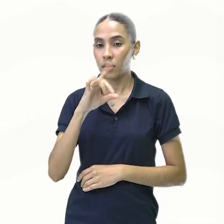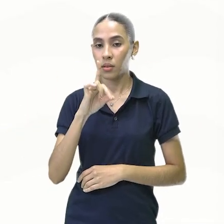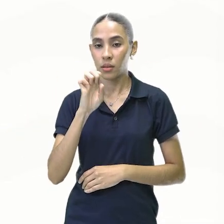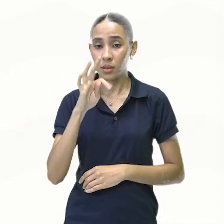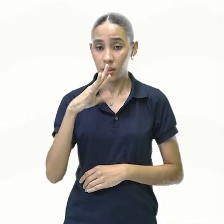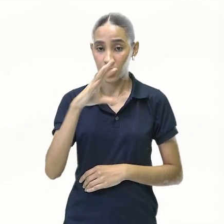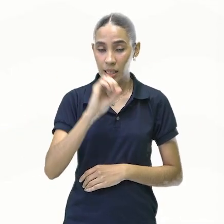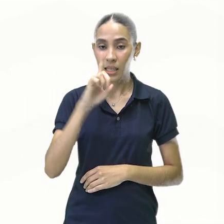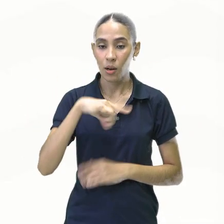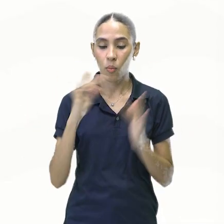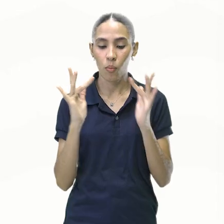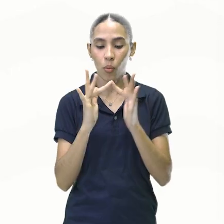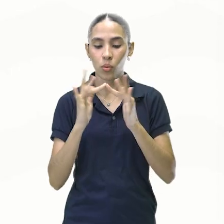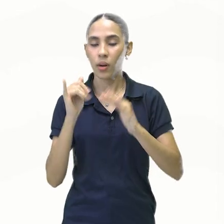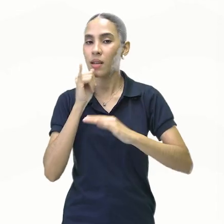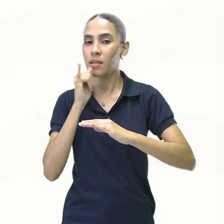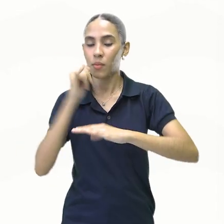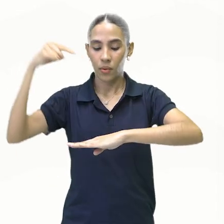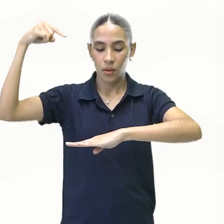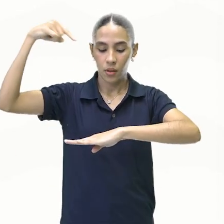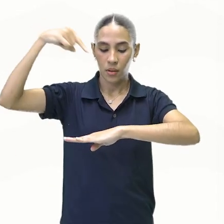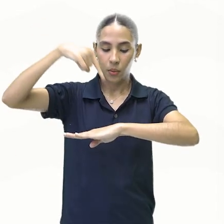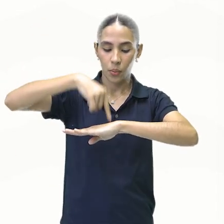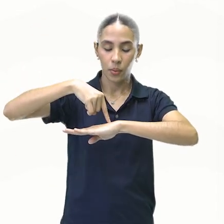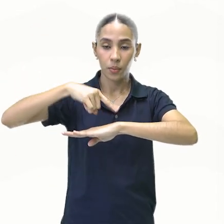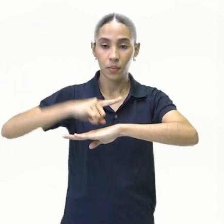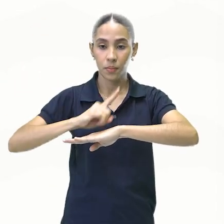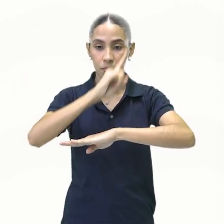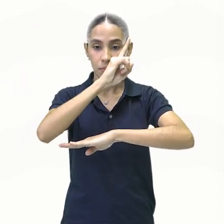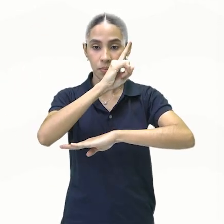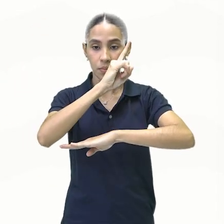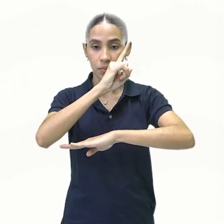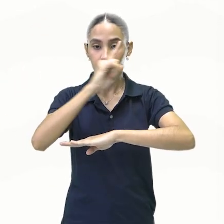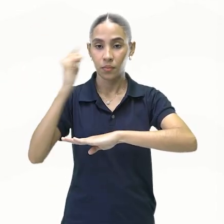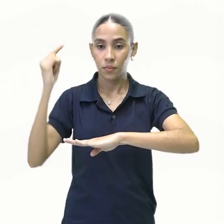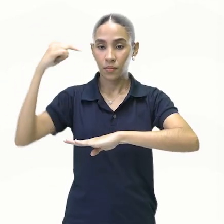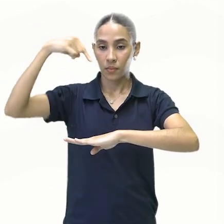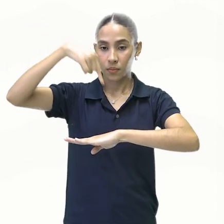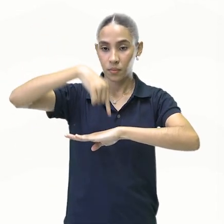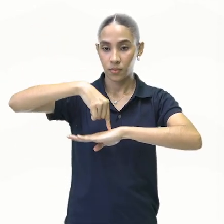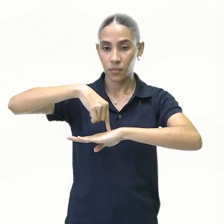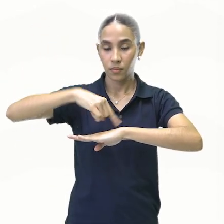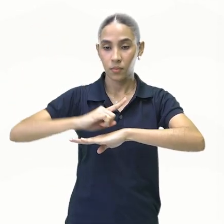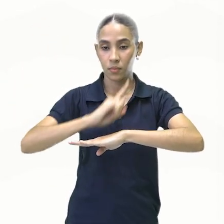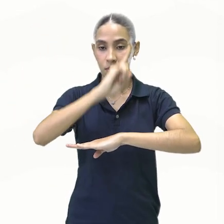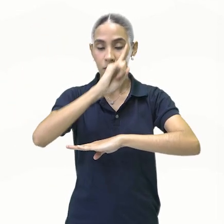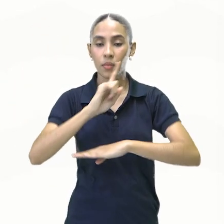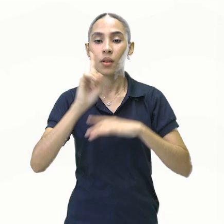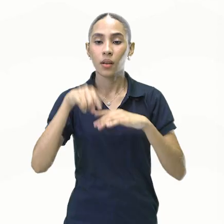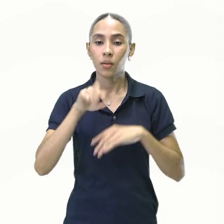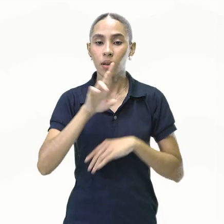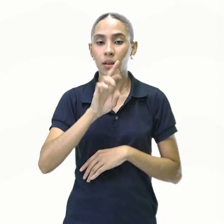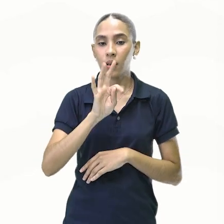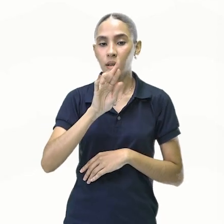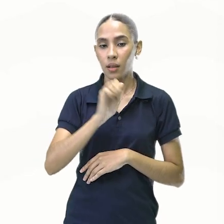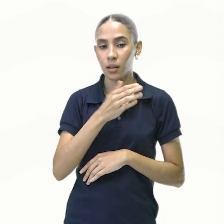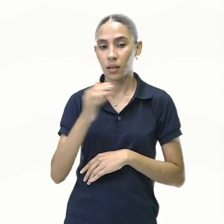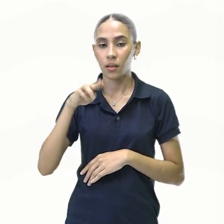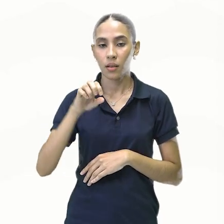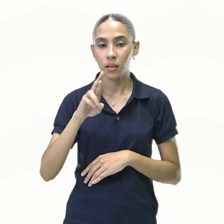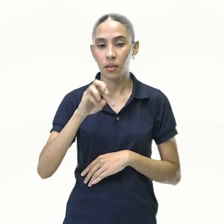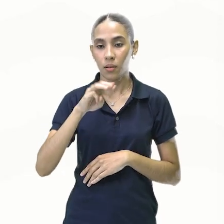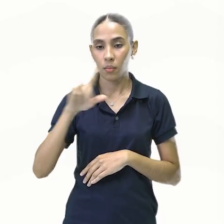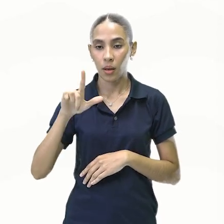incidindo. Então, aqui nós temos pontilhada aqui, ó, a nossa reta normal, tá? Tanto o